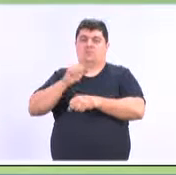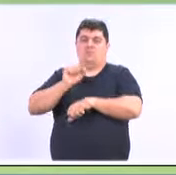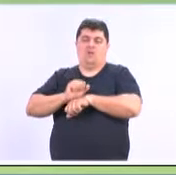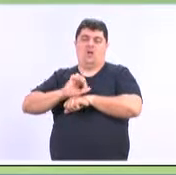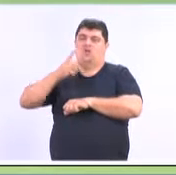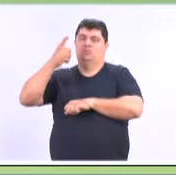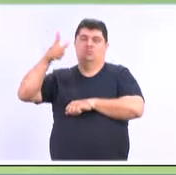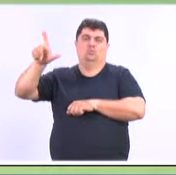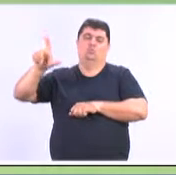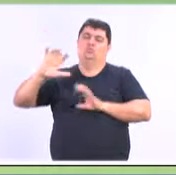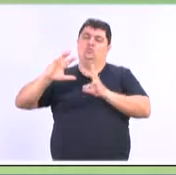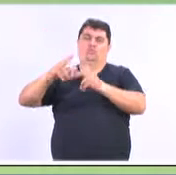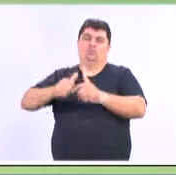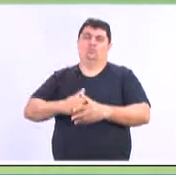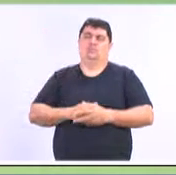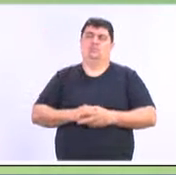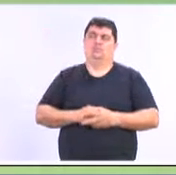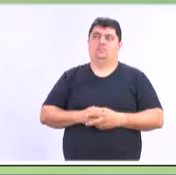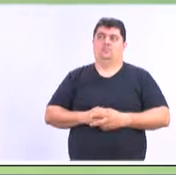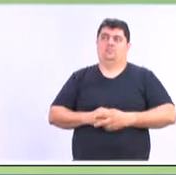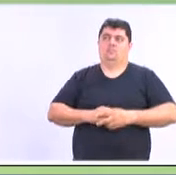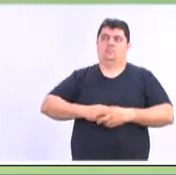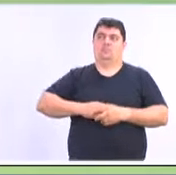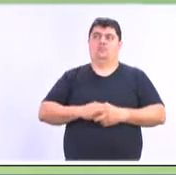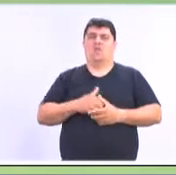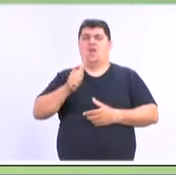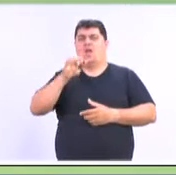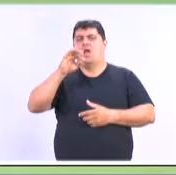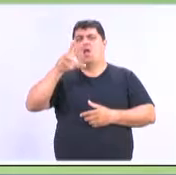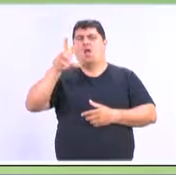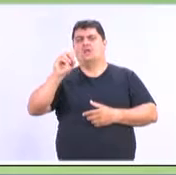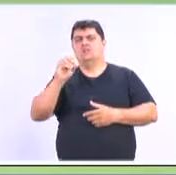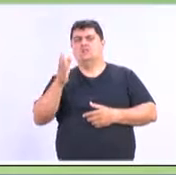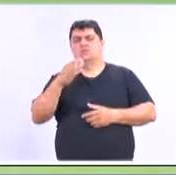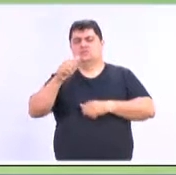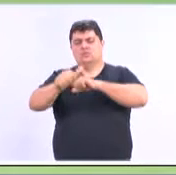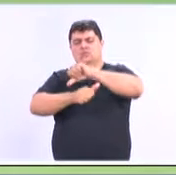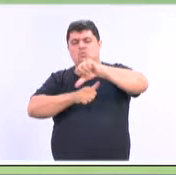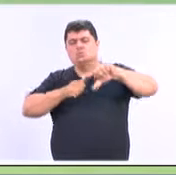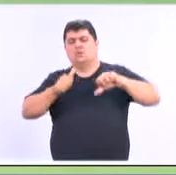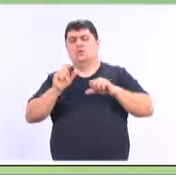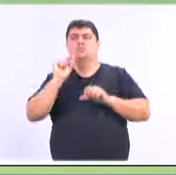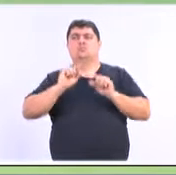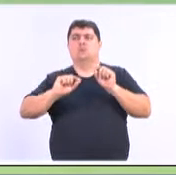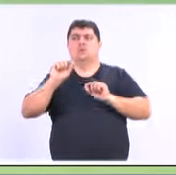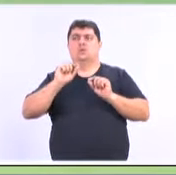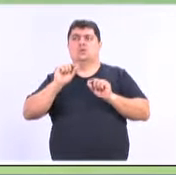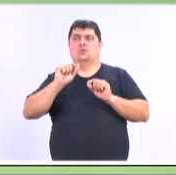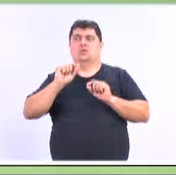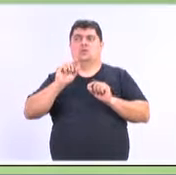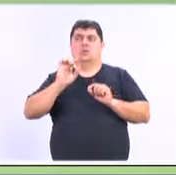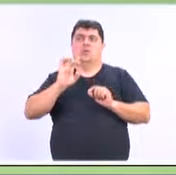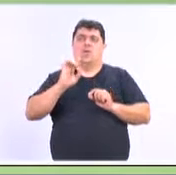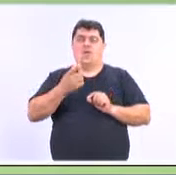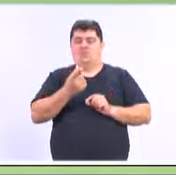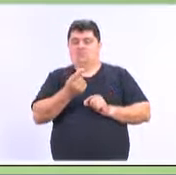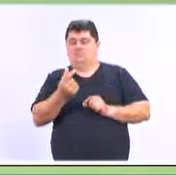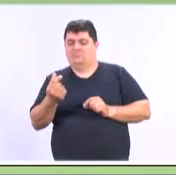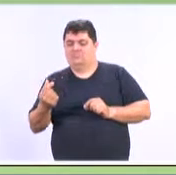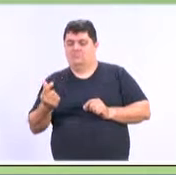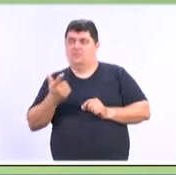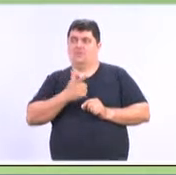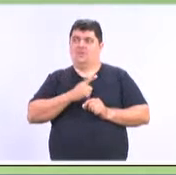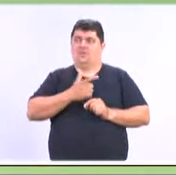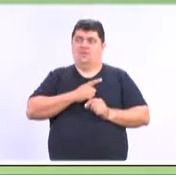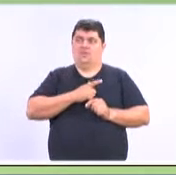acima de 12 meses. O que eu tenho no meu ativo circulante? Disponível, são os valores que